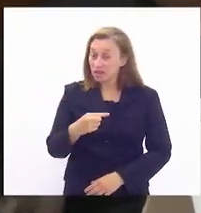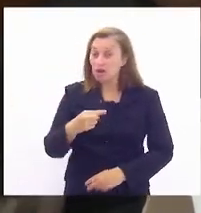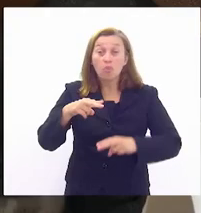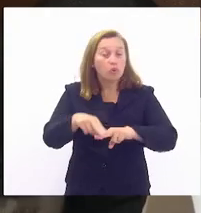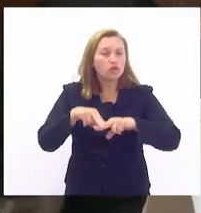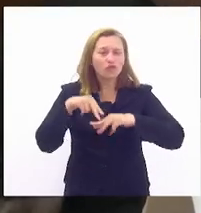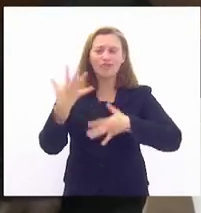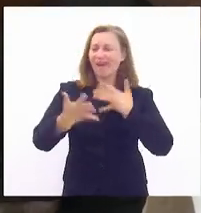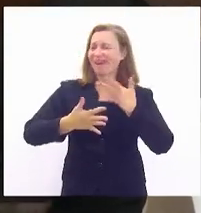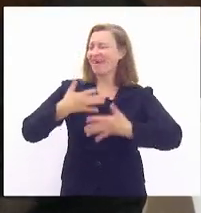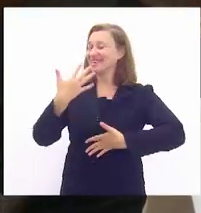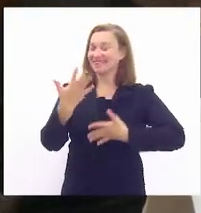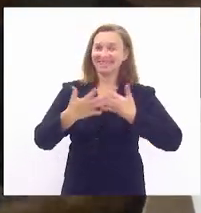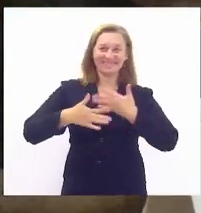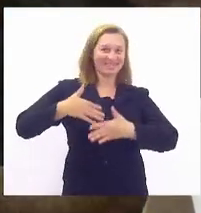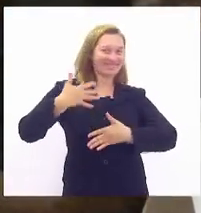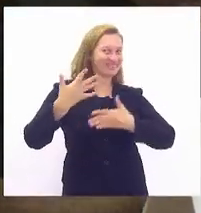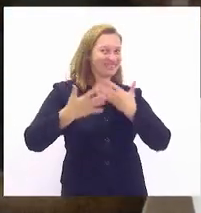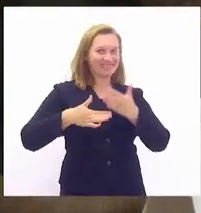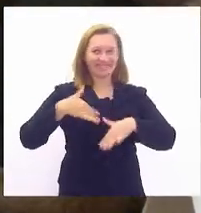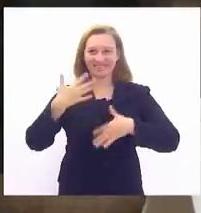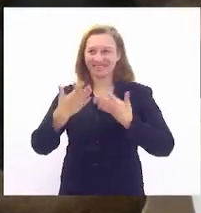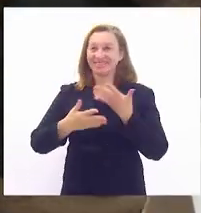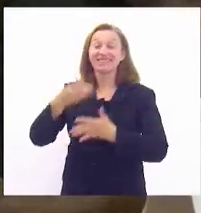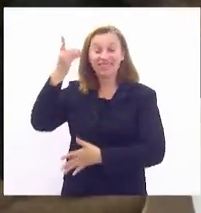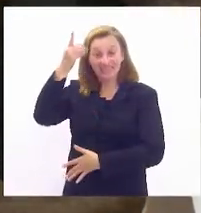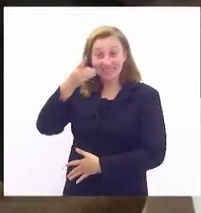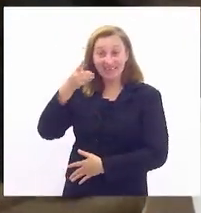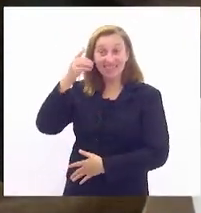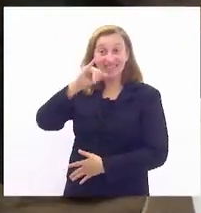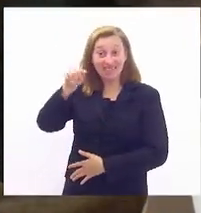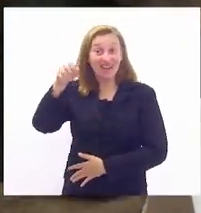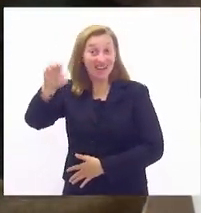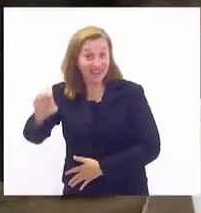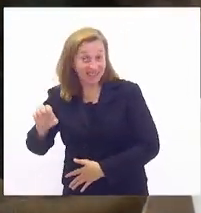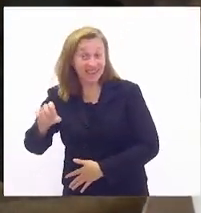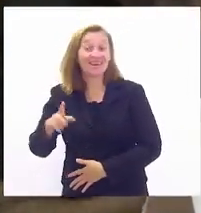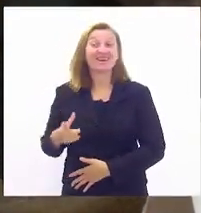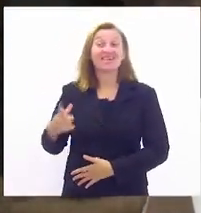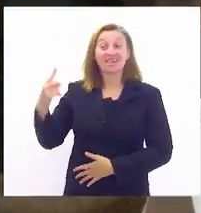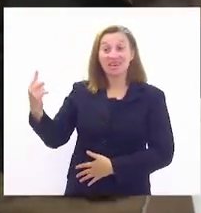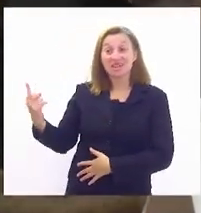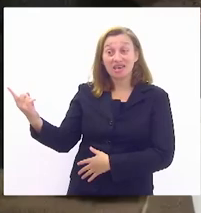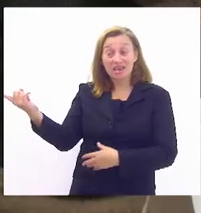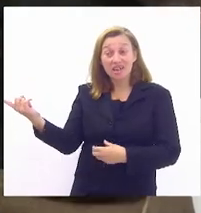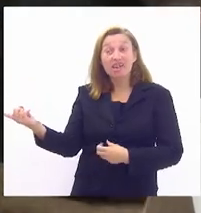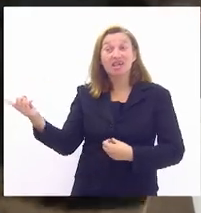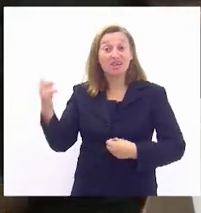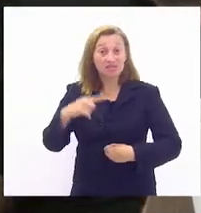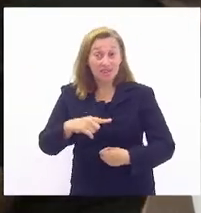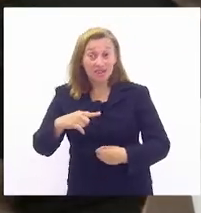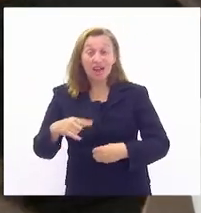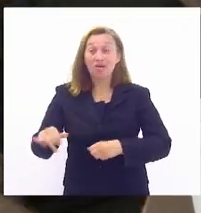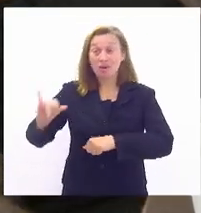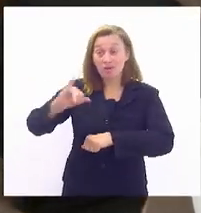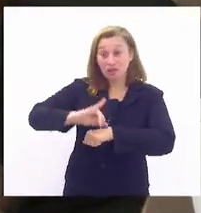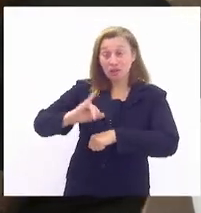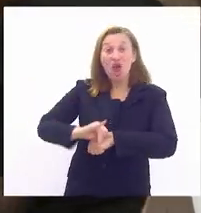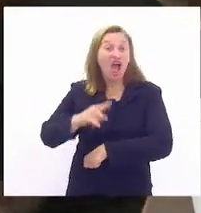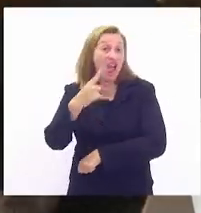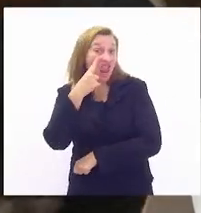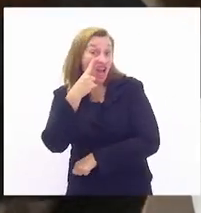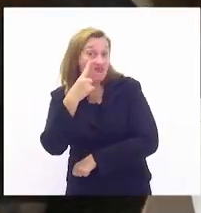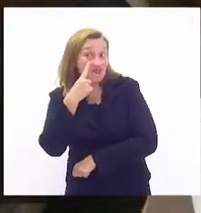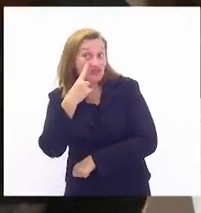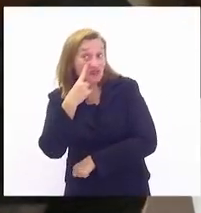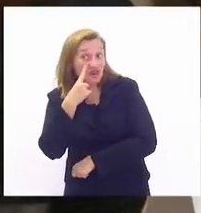muita alegria, deputado Garim, que ela estará em Volta Redonda, porque ela viu